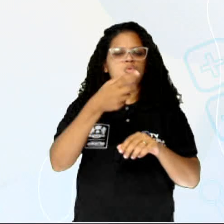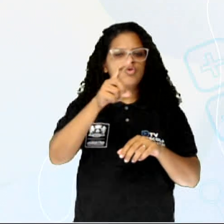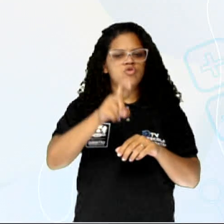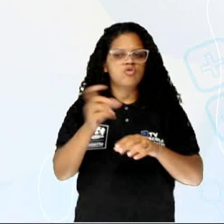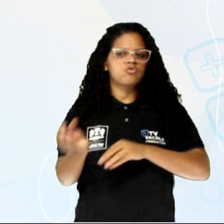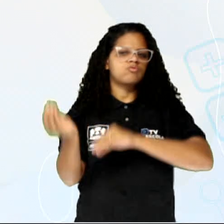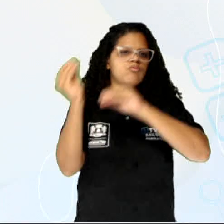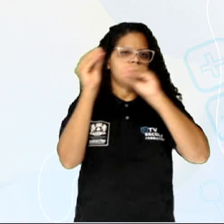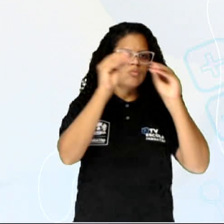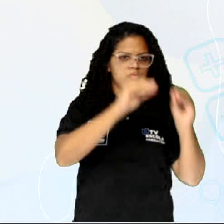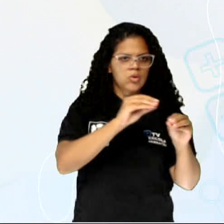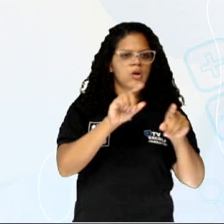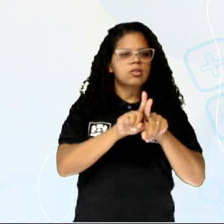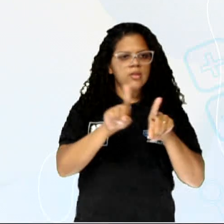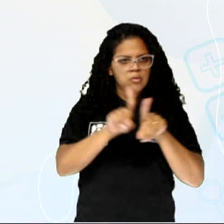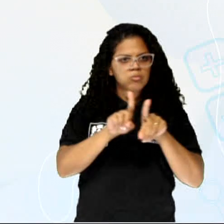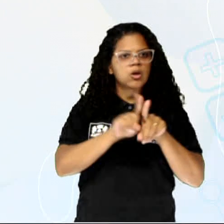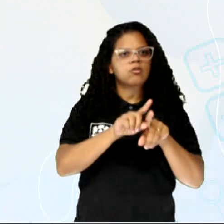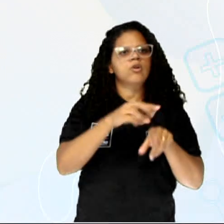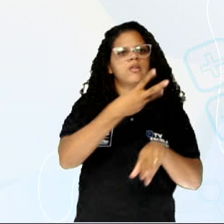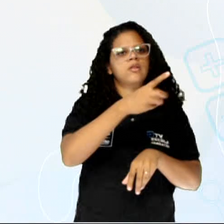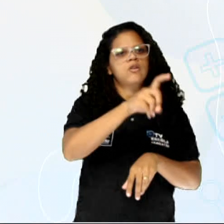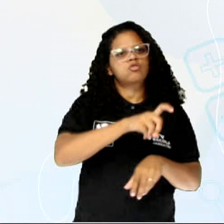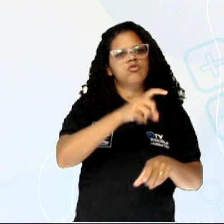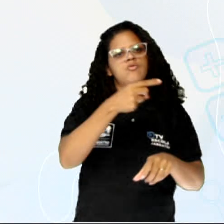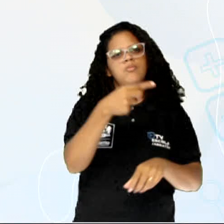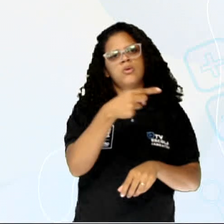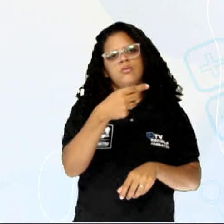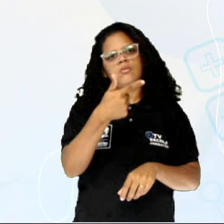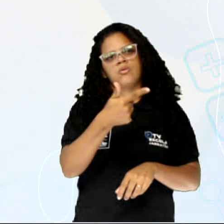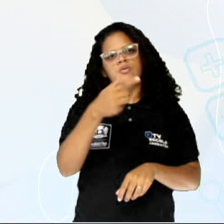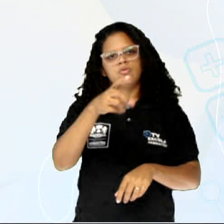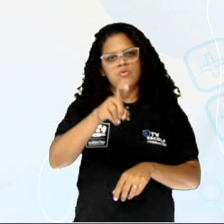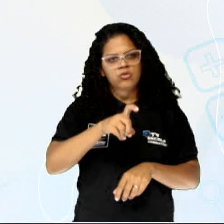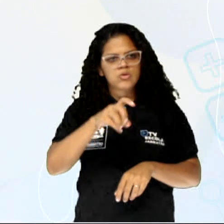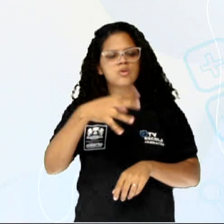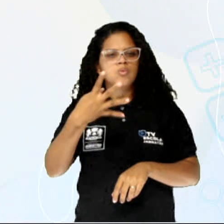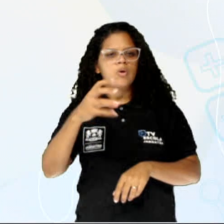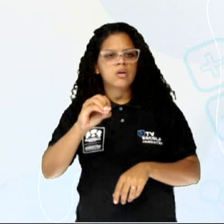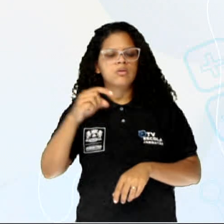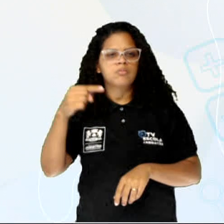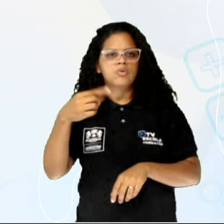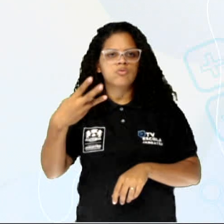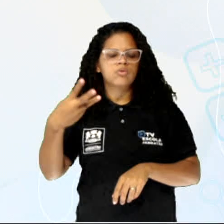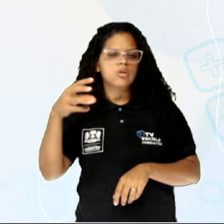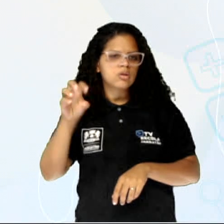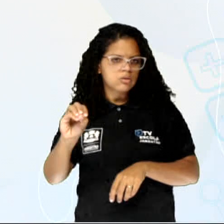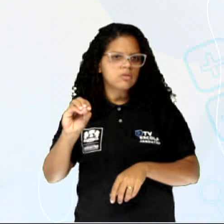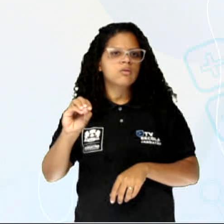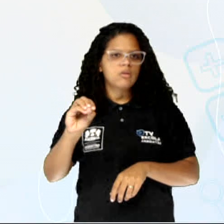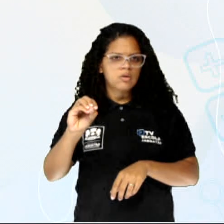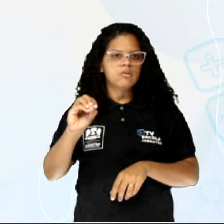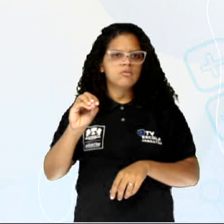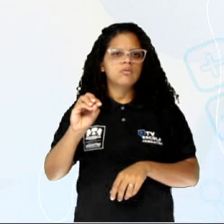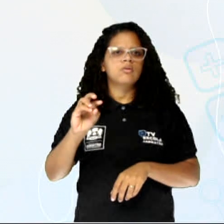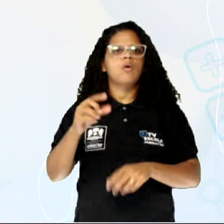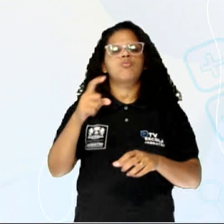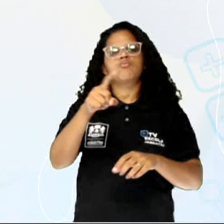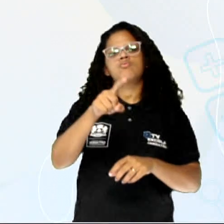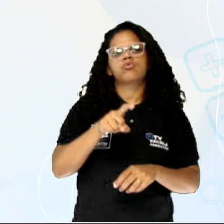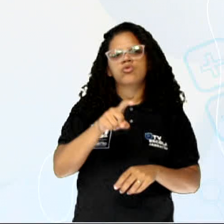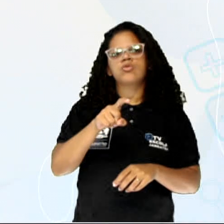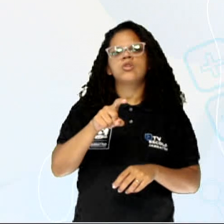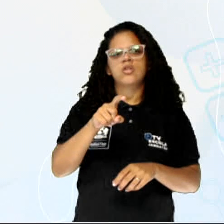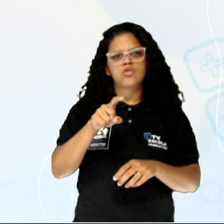sinal. Ficamos com 3x menos 2x e 40 menos 30. Então, nós temos o seguinte.